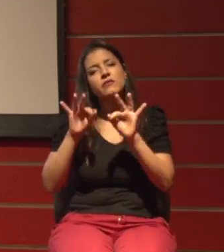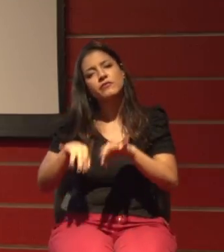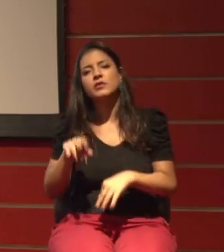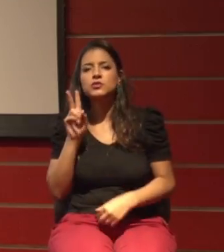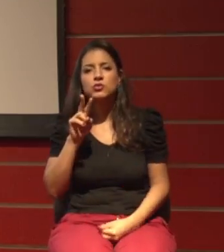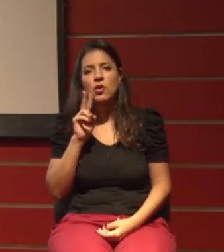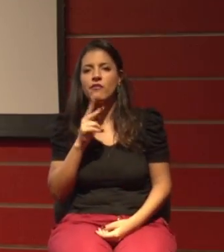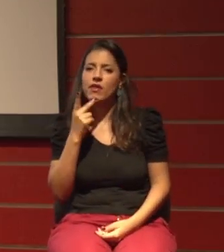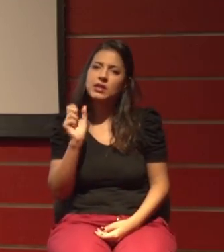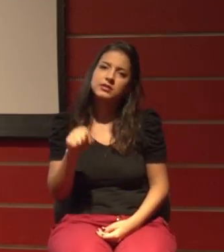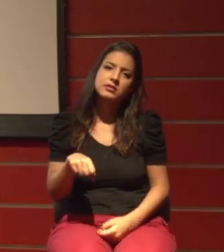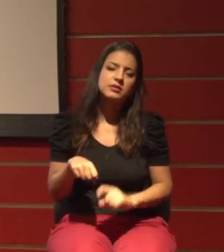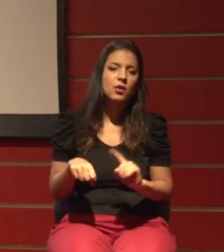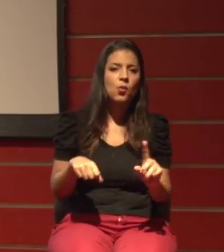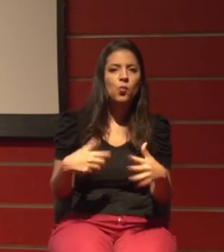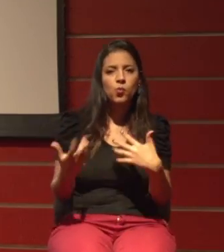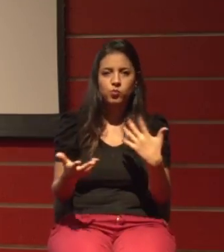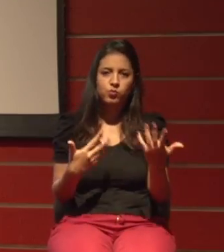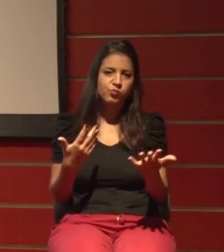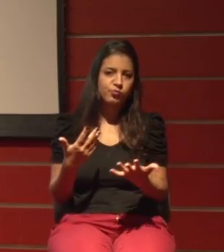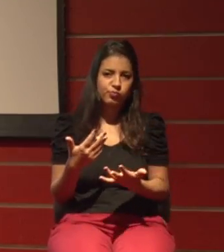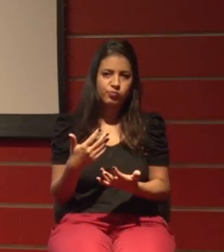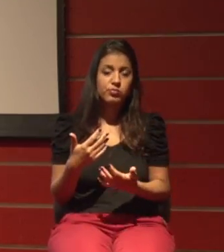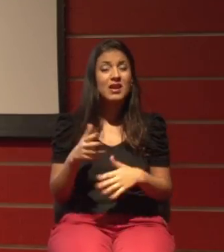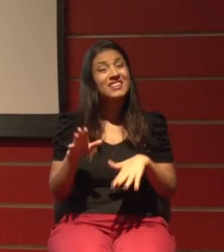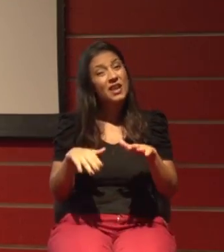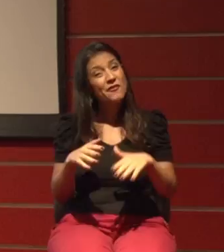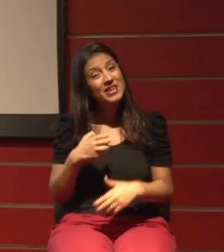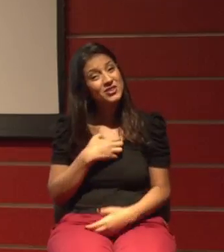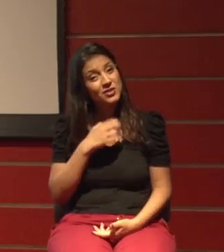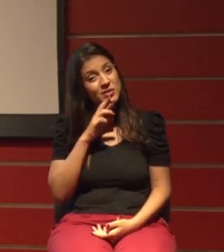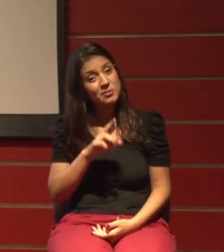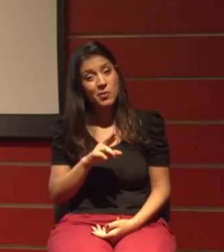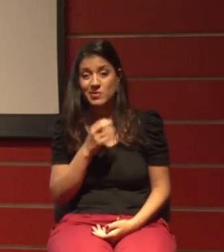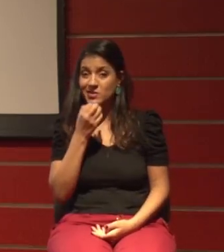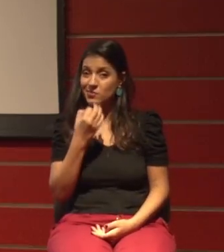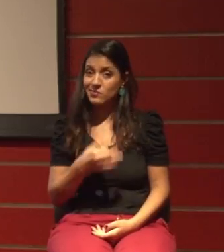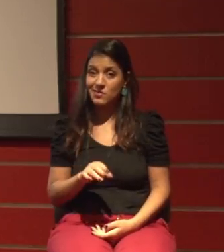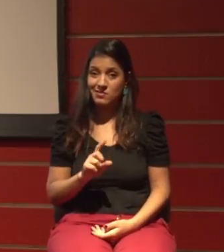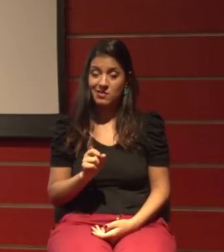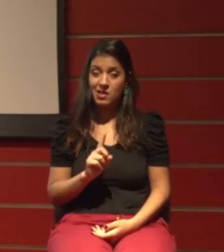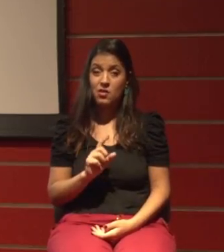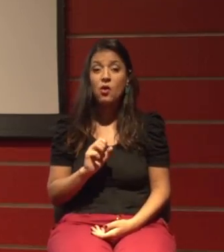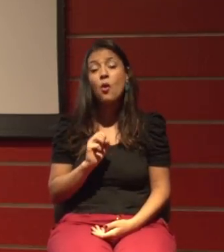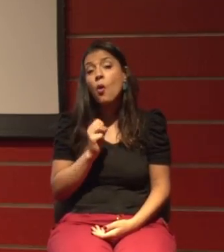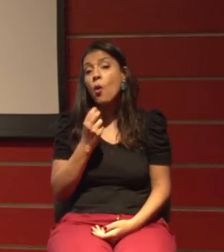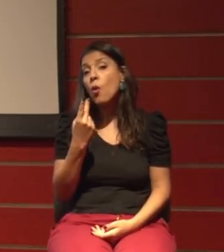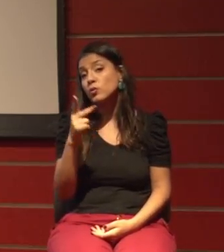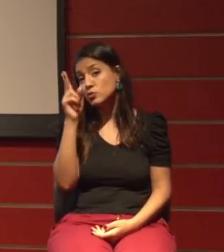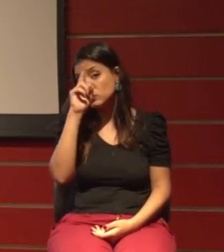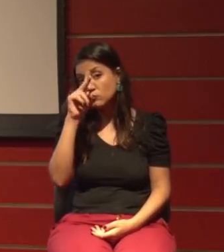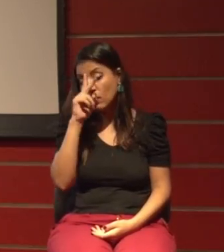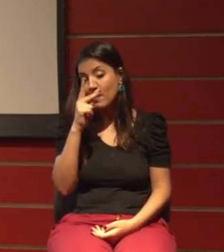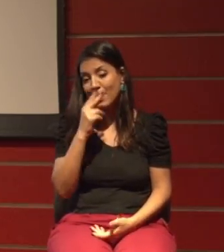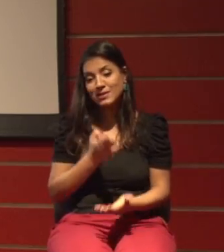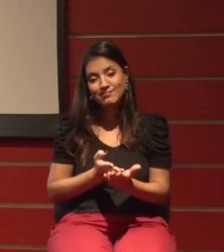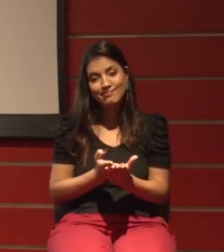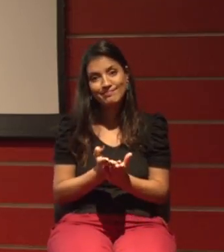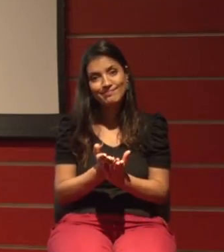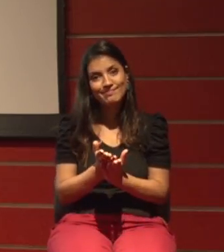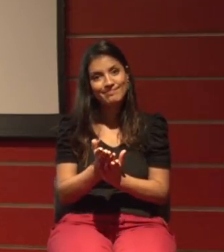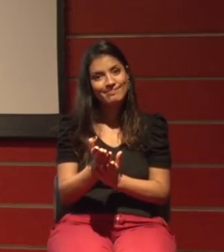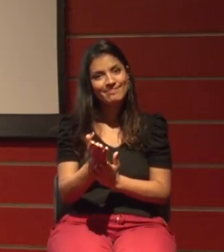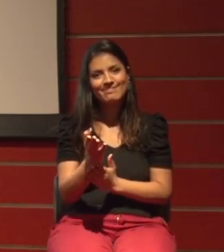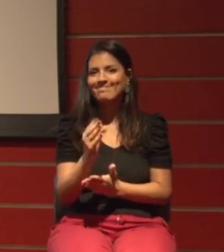ou não tá ou você não está fazendo a resposta certa ou a tua história ela não tem um um caminho